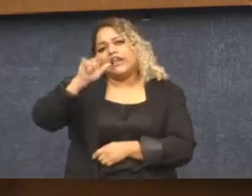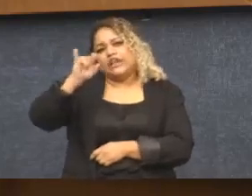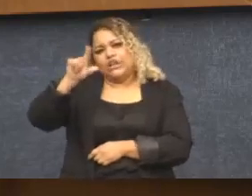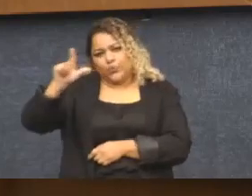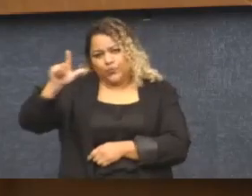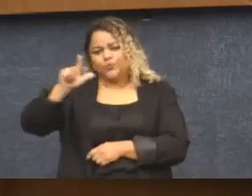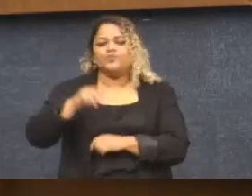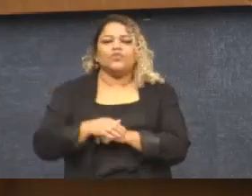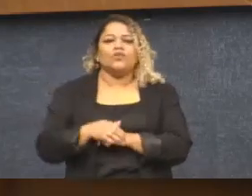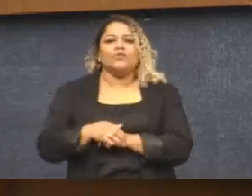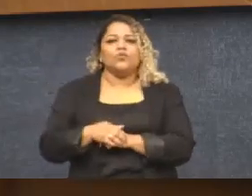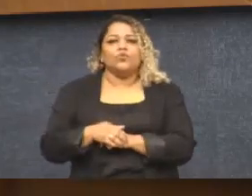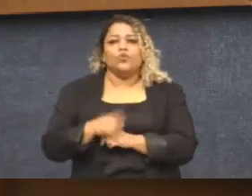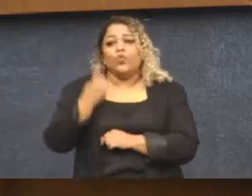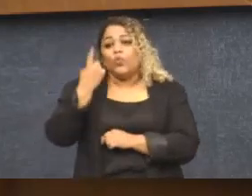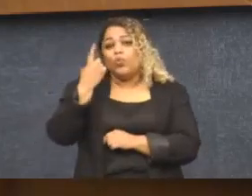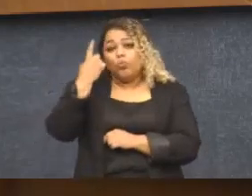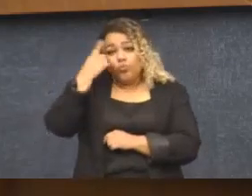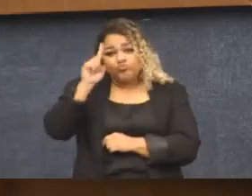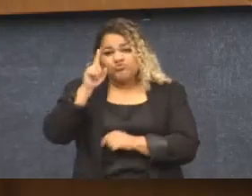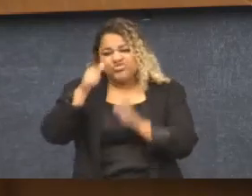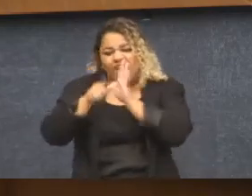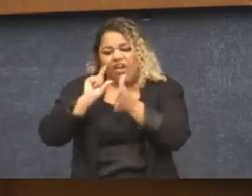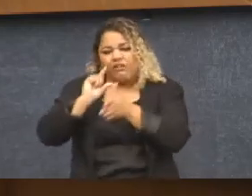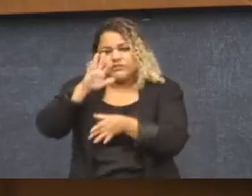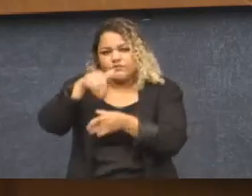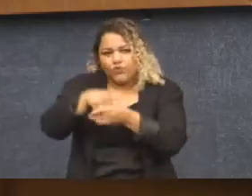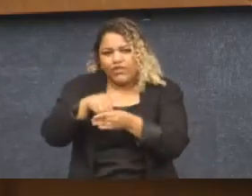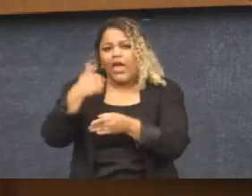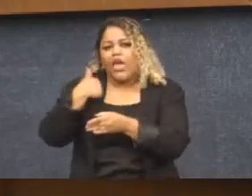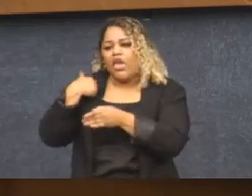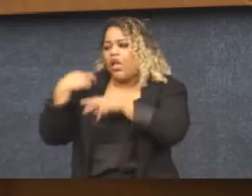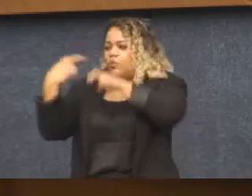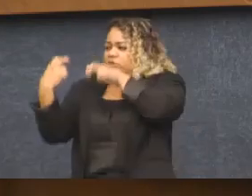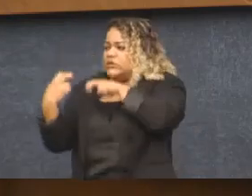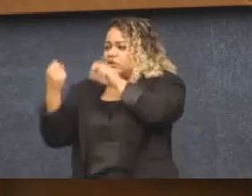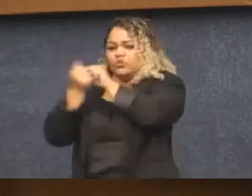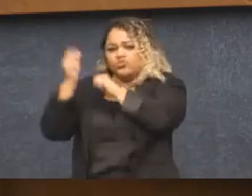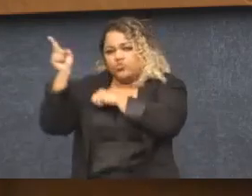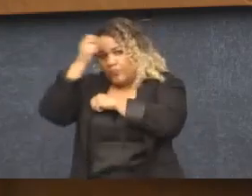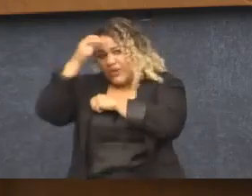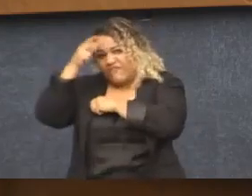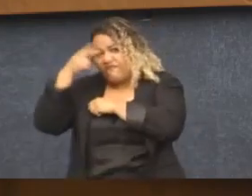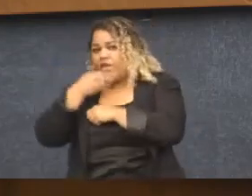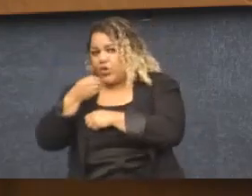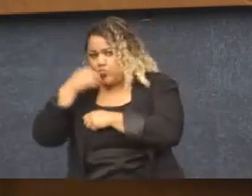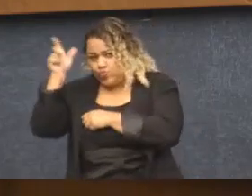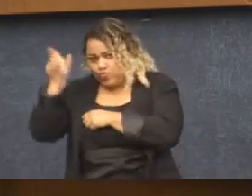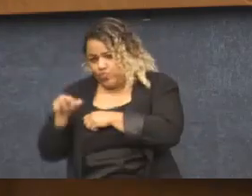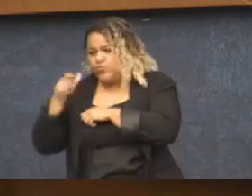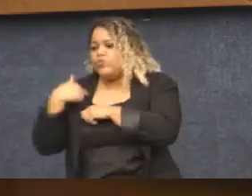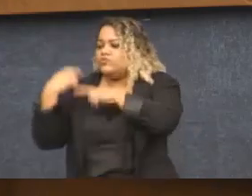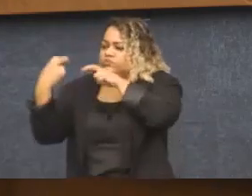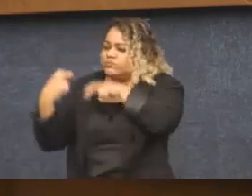você vai se lembrar disso muito bem, com os nossos integrantes do bloco, e falei, prefeito, é preciso